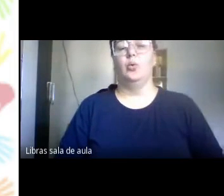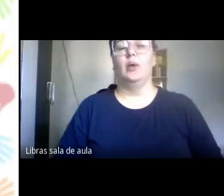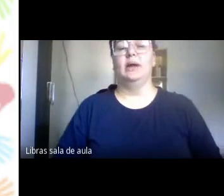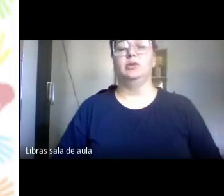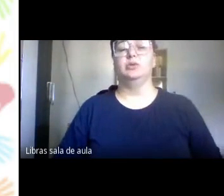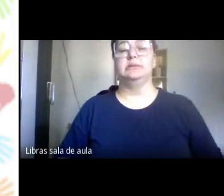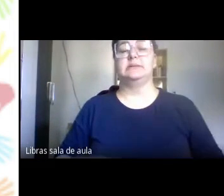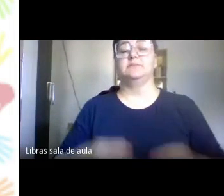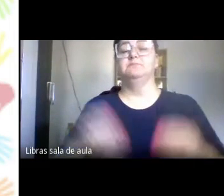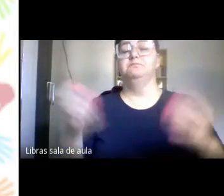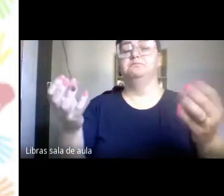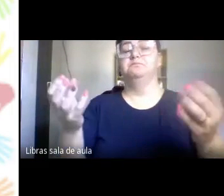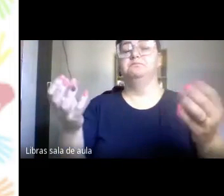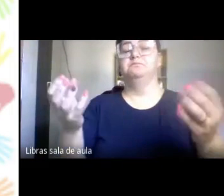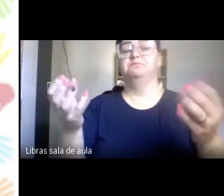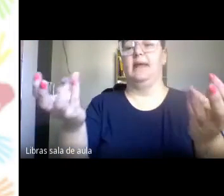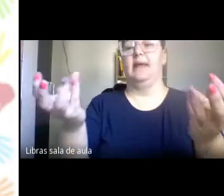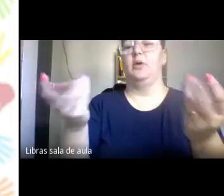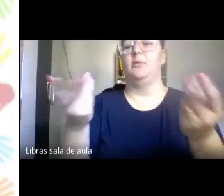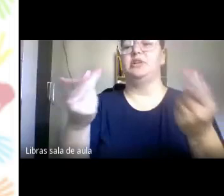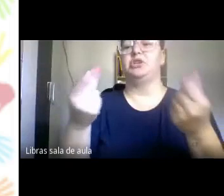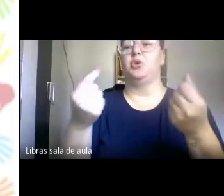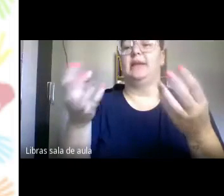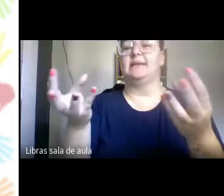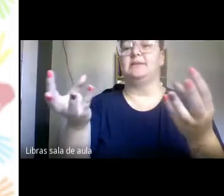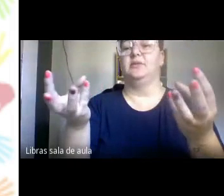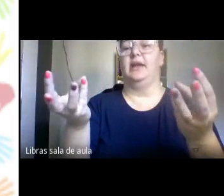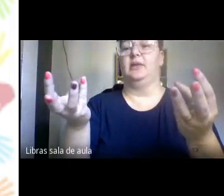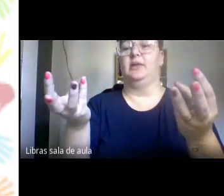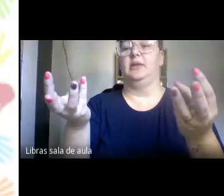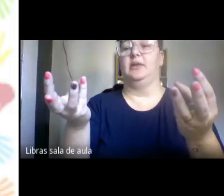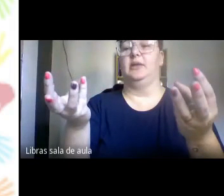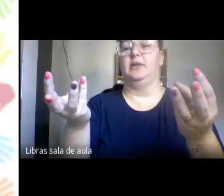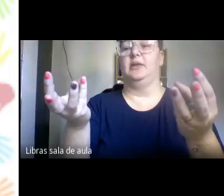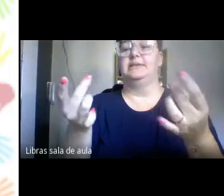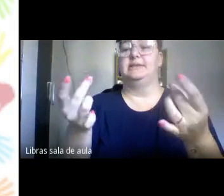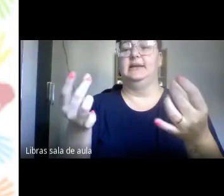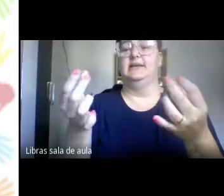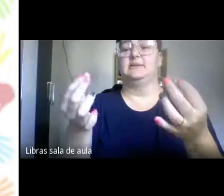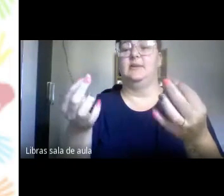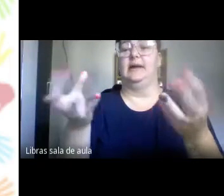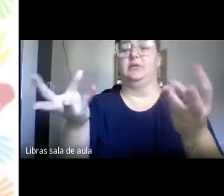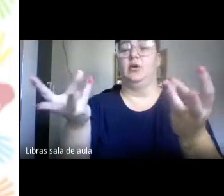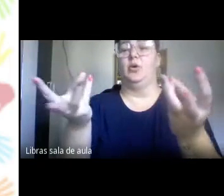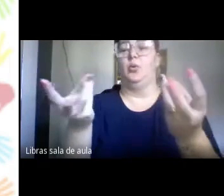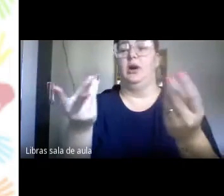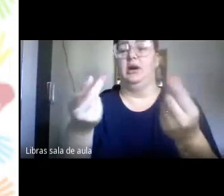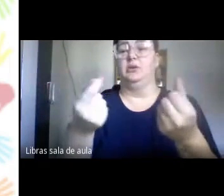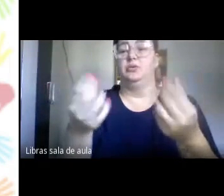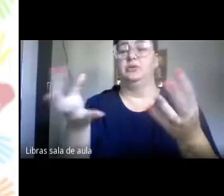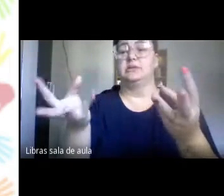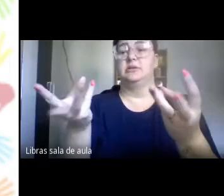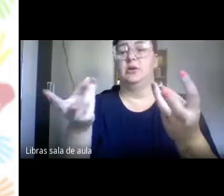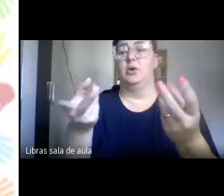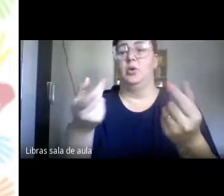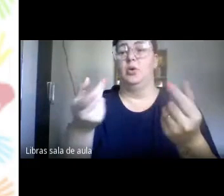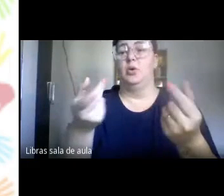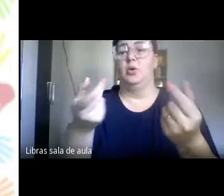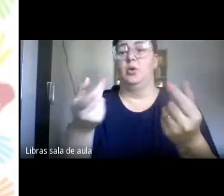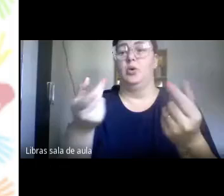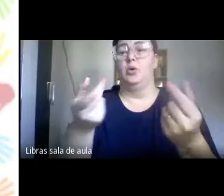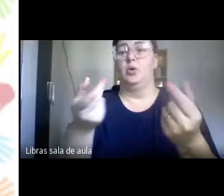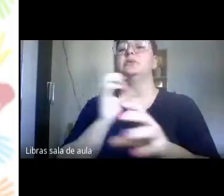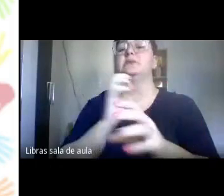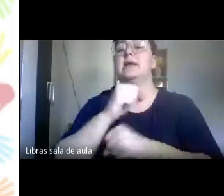O quantos é como a gente contasse no dedo, ó. 1, 2, 3, 4, ó. Quantos